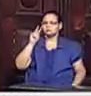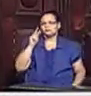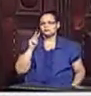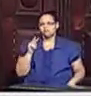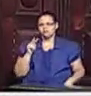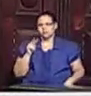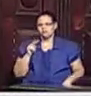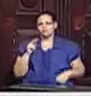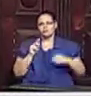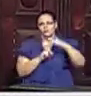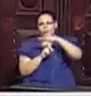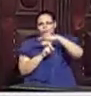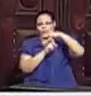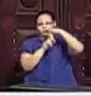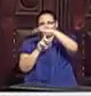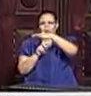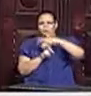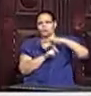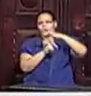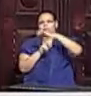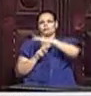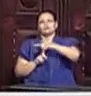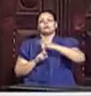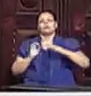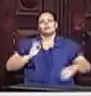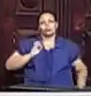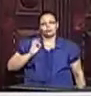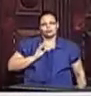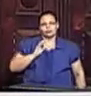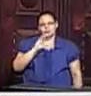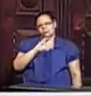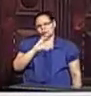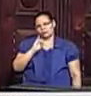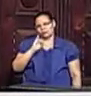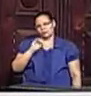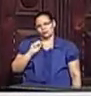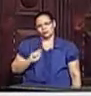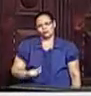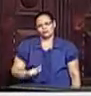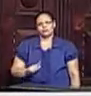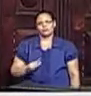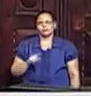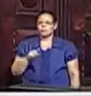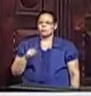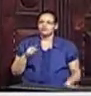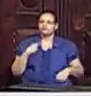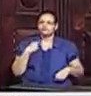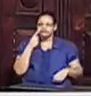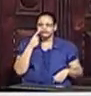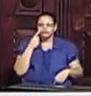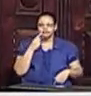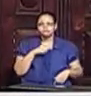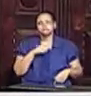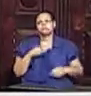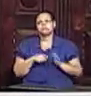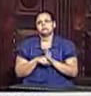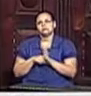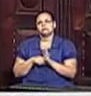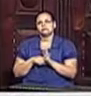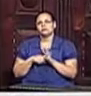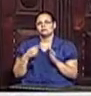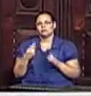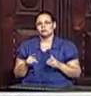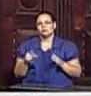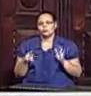pelo helicóptero da Polícia Civil, da Polícia Rodoviária Federal ou da Polícia Militar, e isso seja feito um acompanhamento ou denúncias de